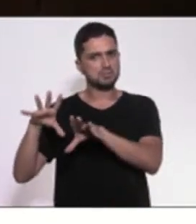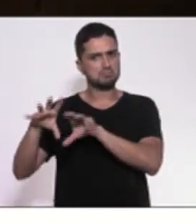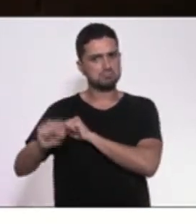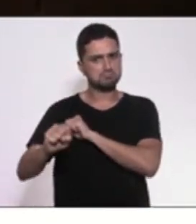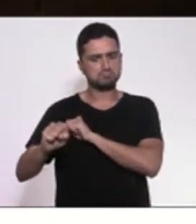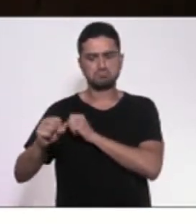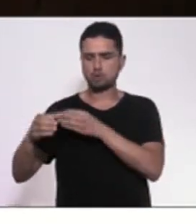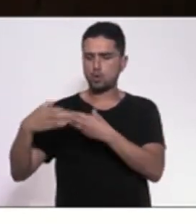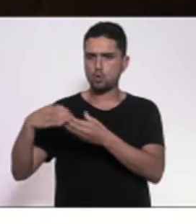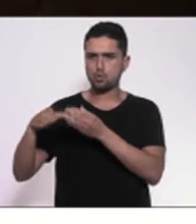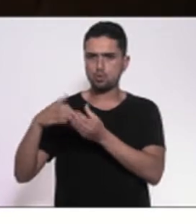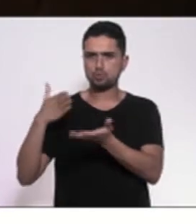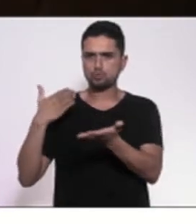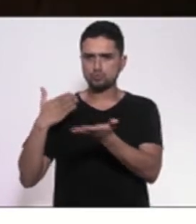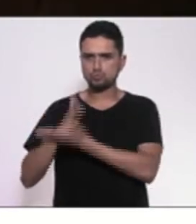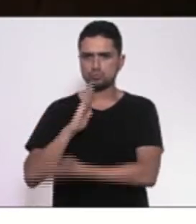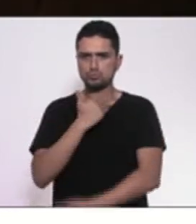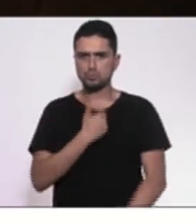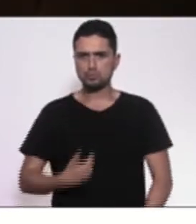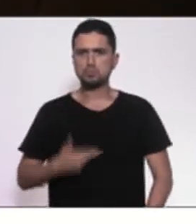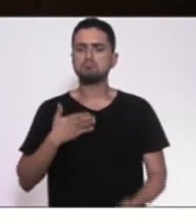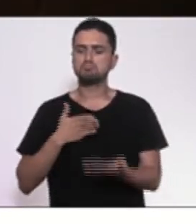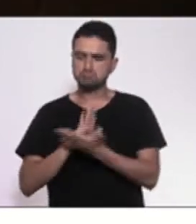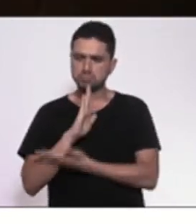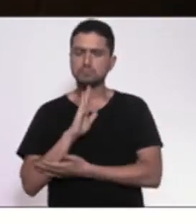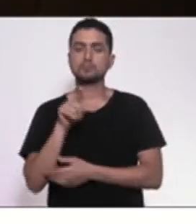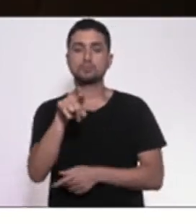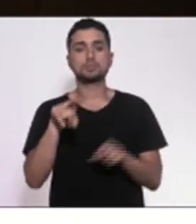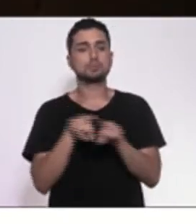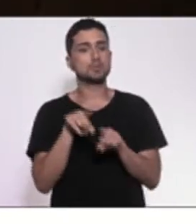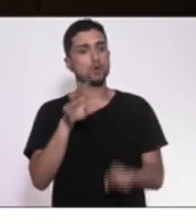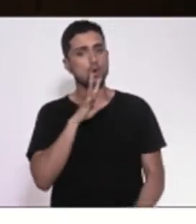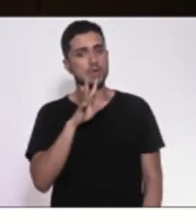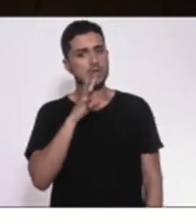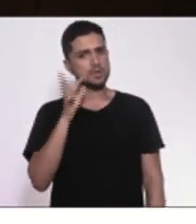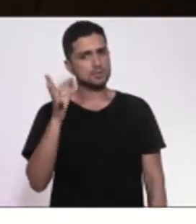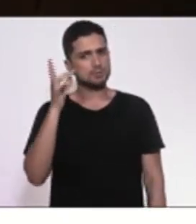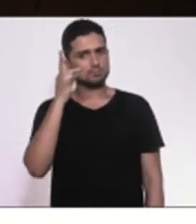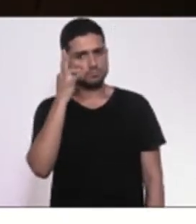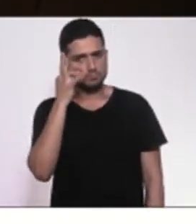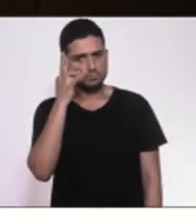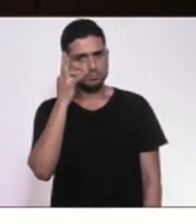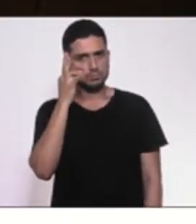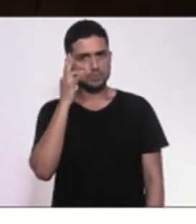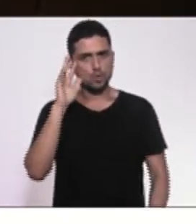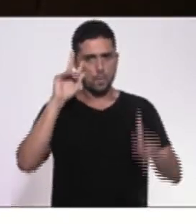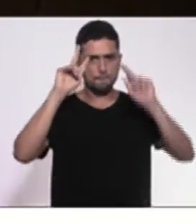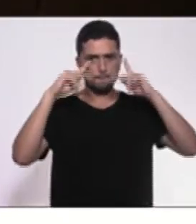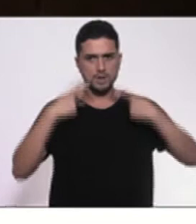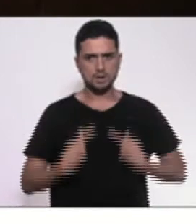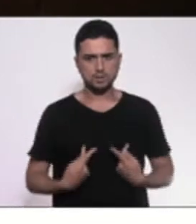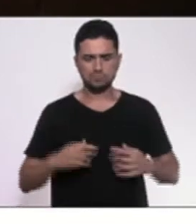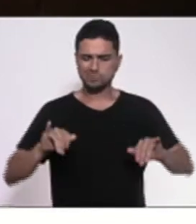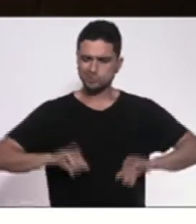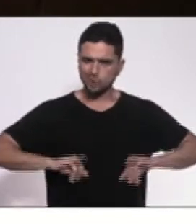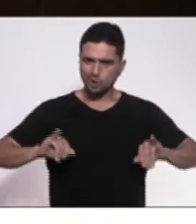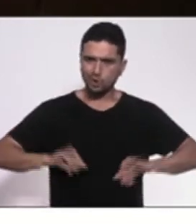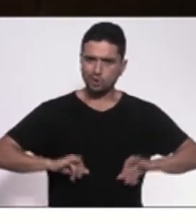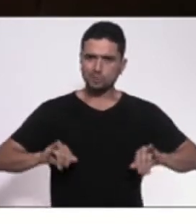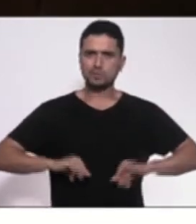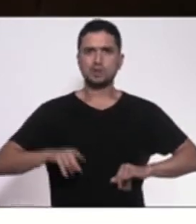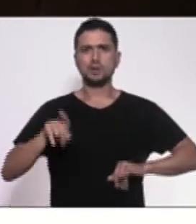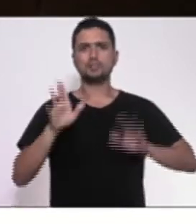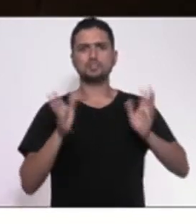concurso público, mas também conhece na prática os mais dolorosos dilemas que o ser humano vive, já viveu de